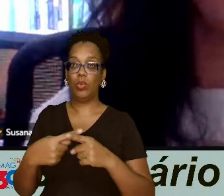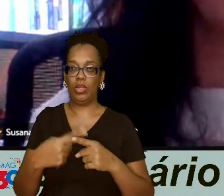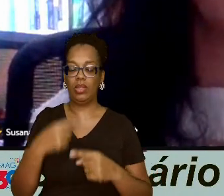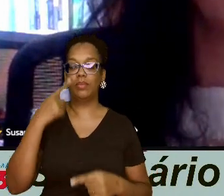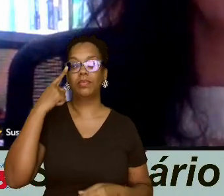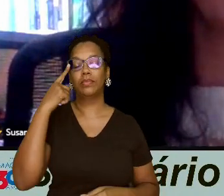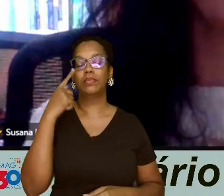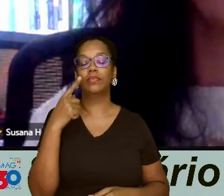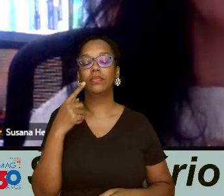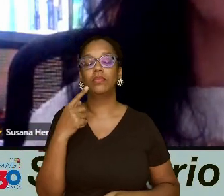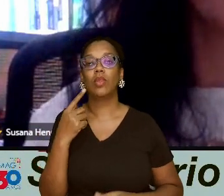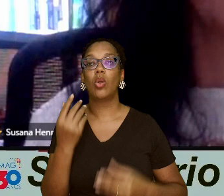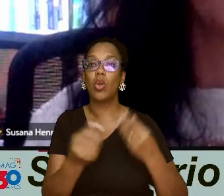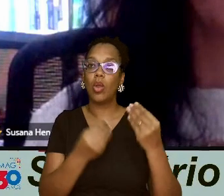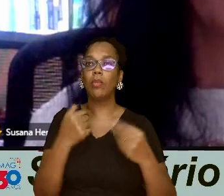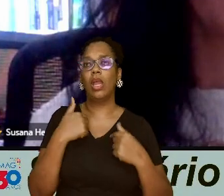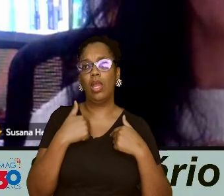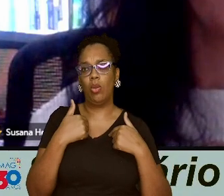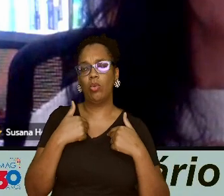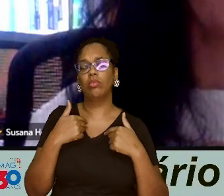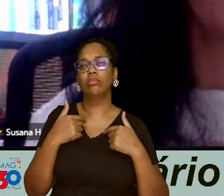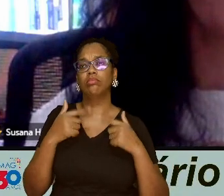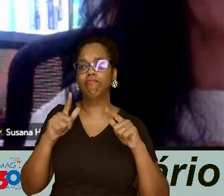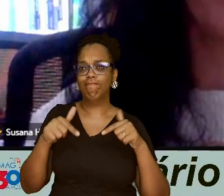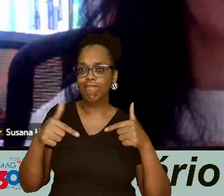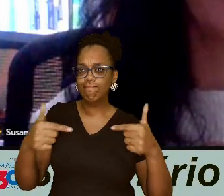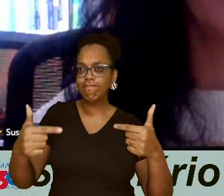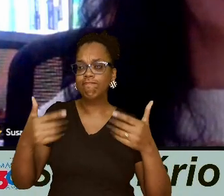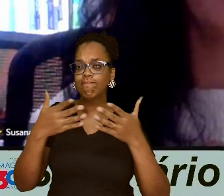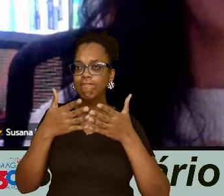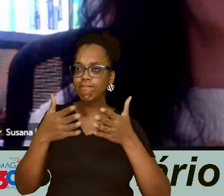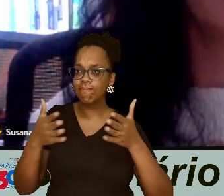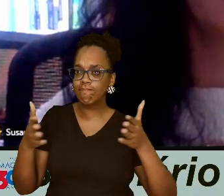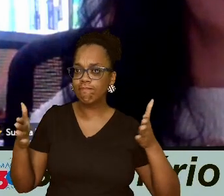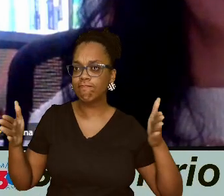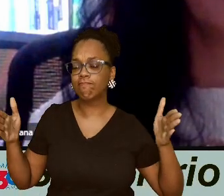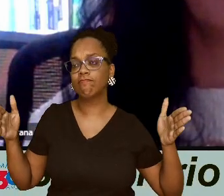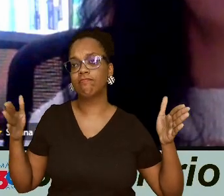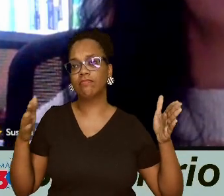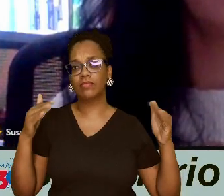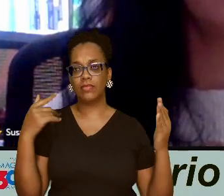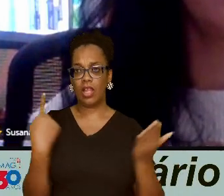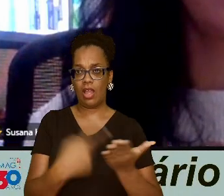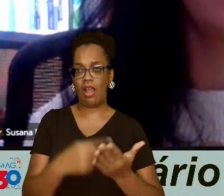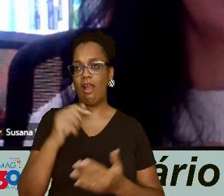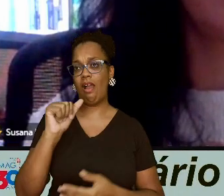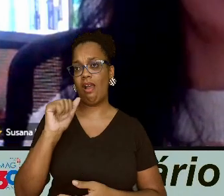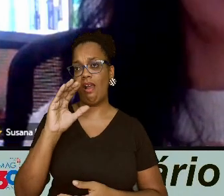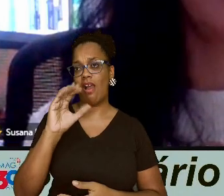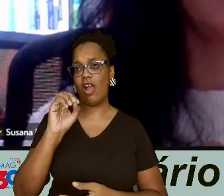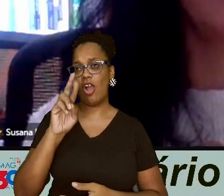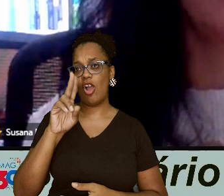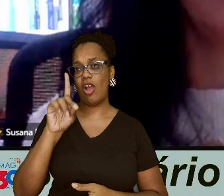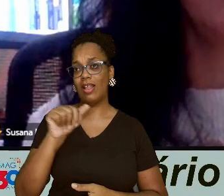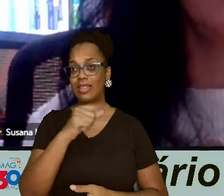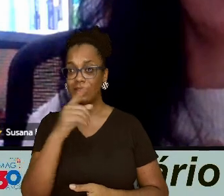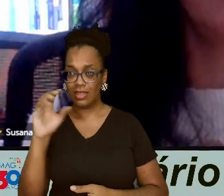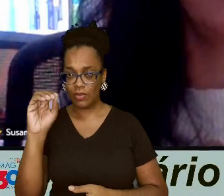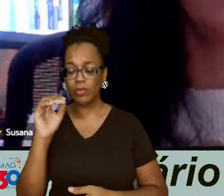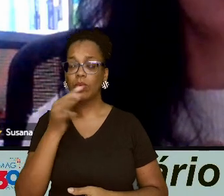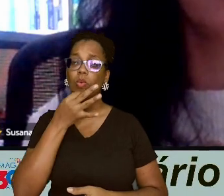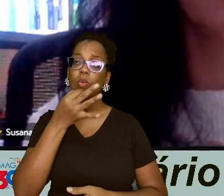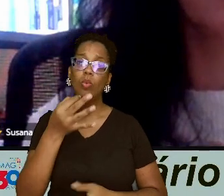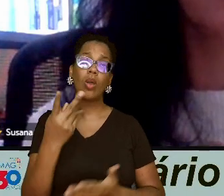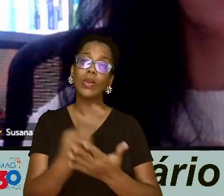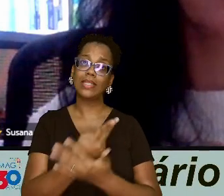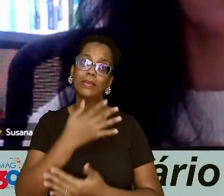como eu dei uma aplicação muito extensiva desse acórdão, o que acontece? para mim, aí é que